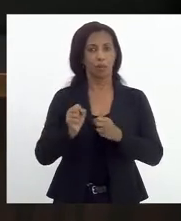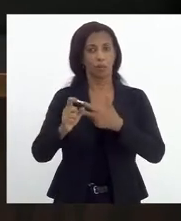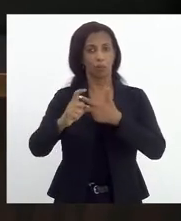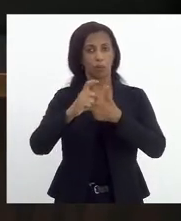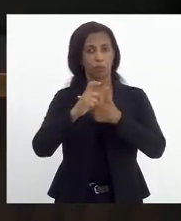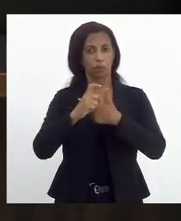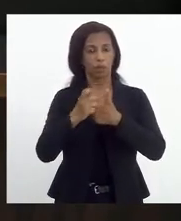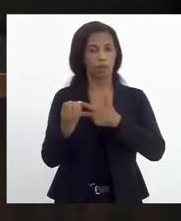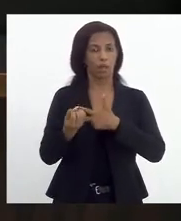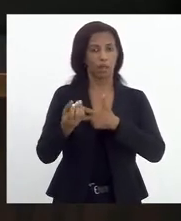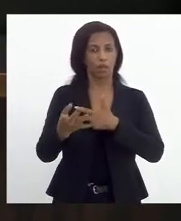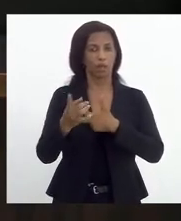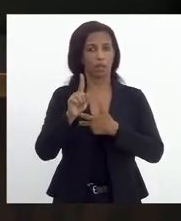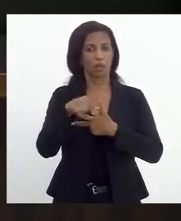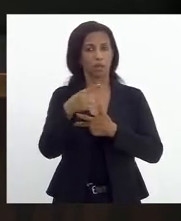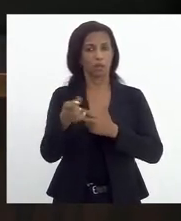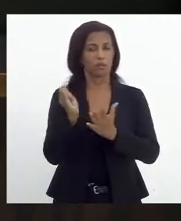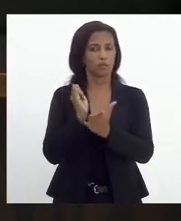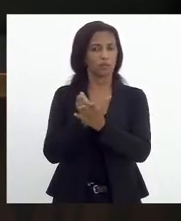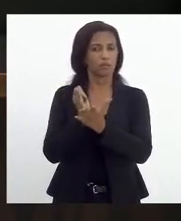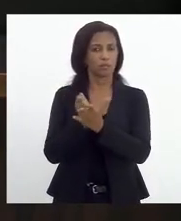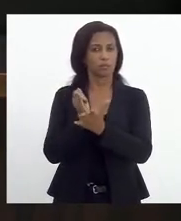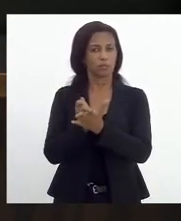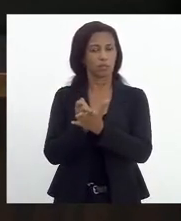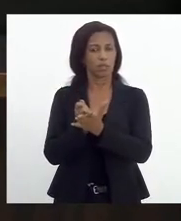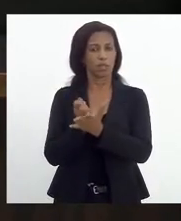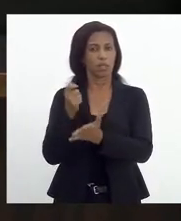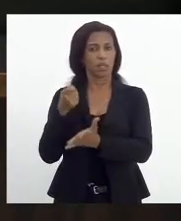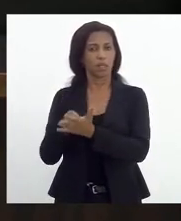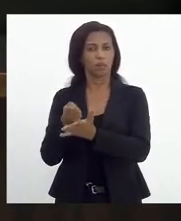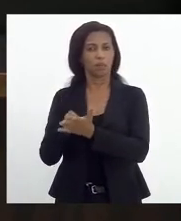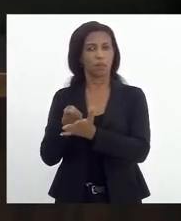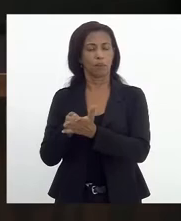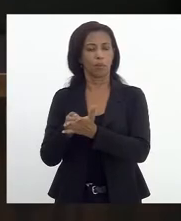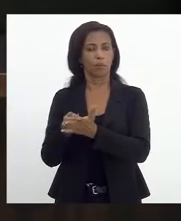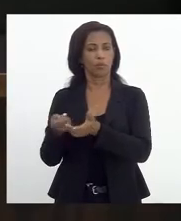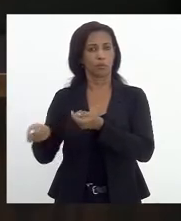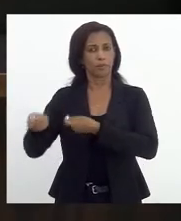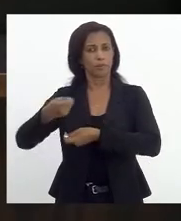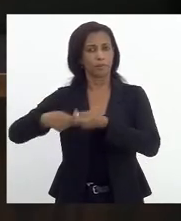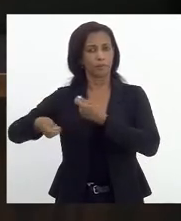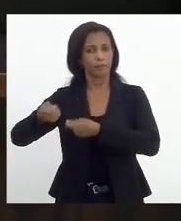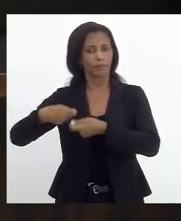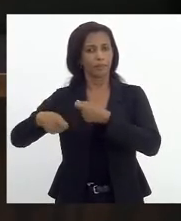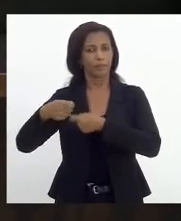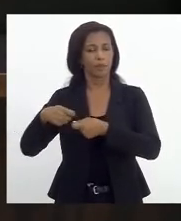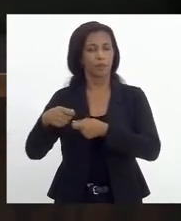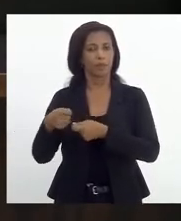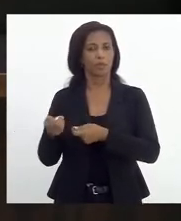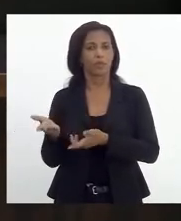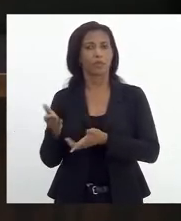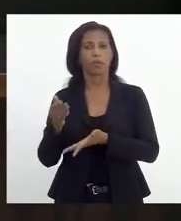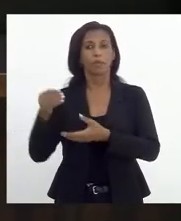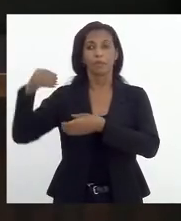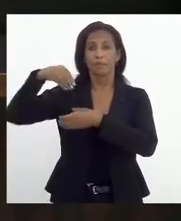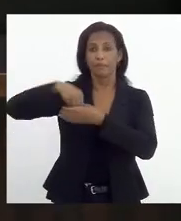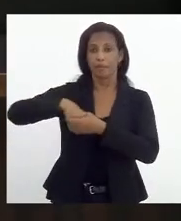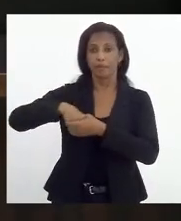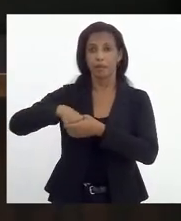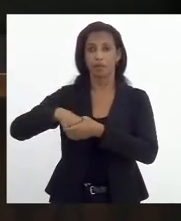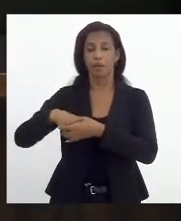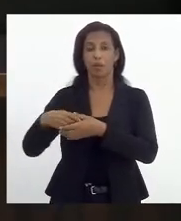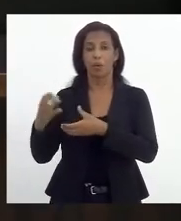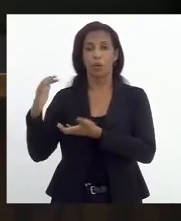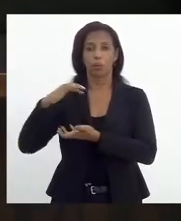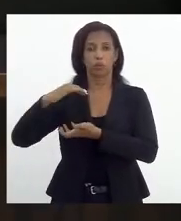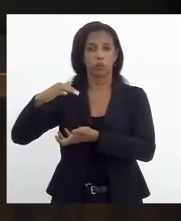Executivo concederá a isenção de ICMS, Imposto sobre Circulação de Mercadorias e Serviços, sobre as operações internas com